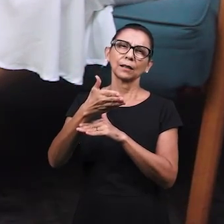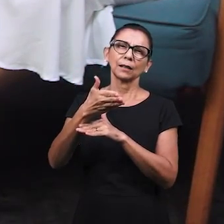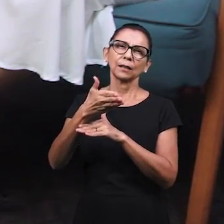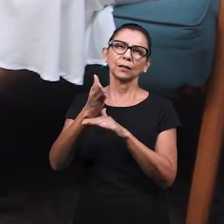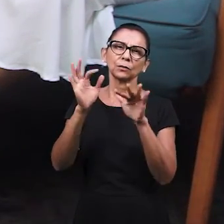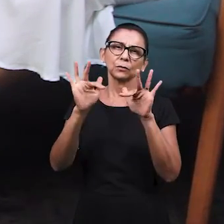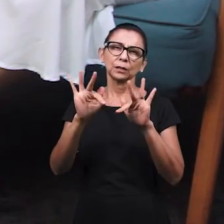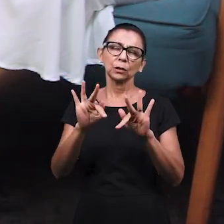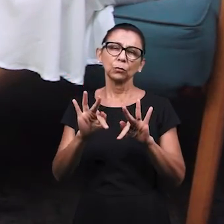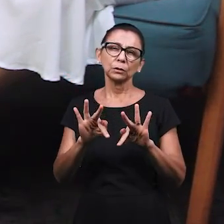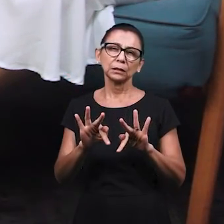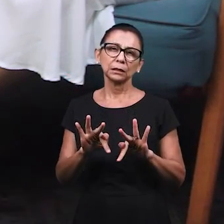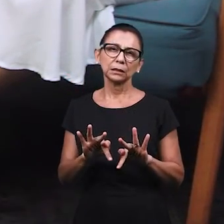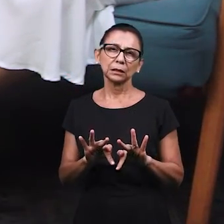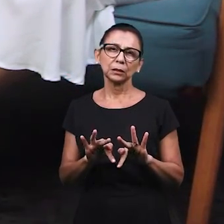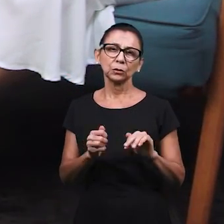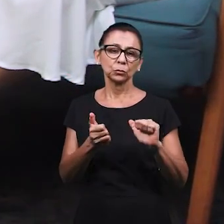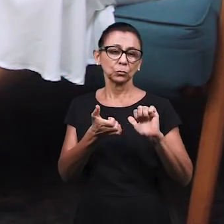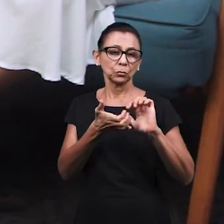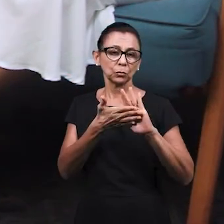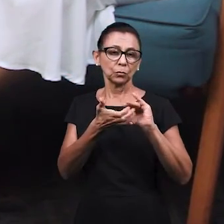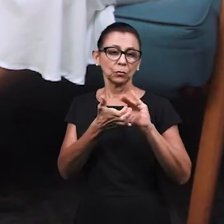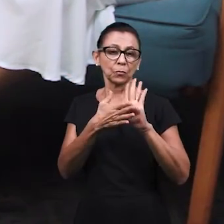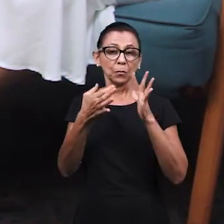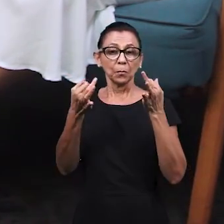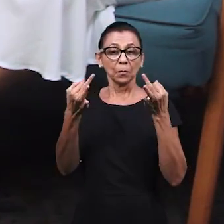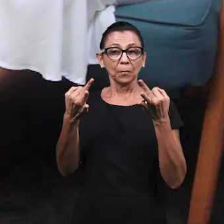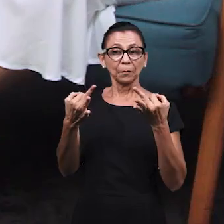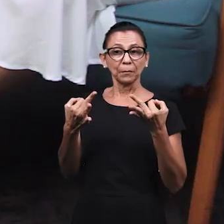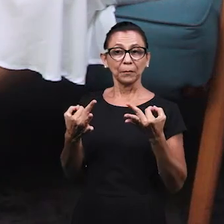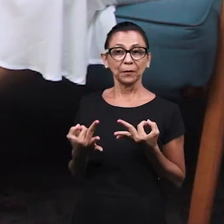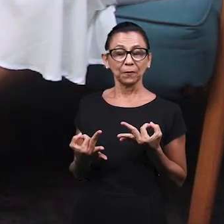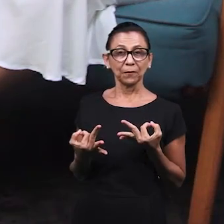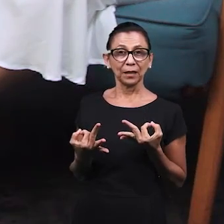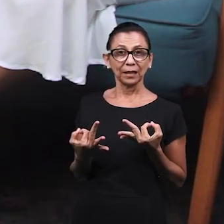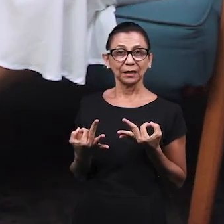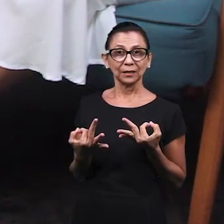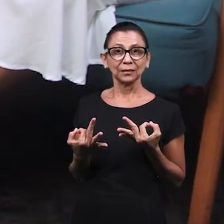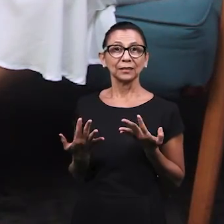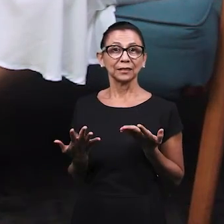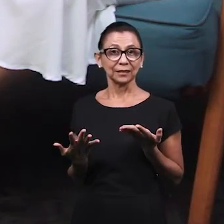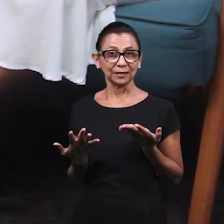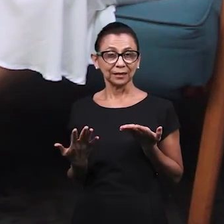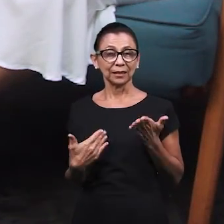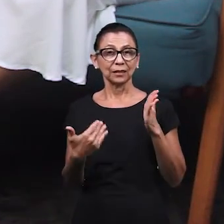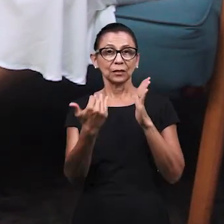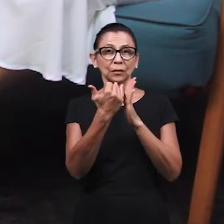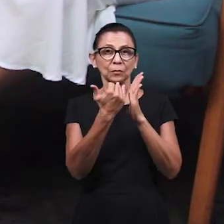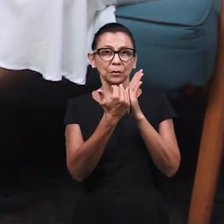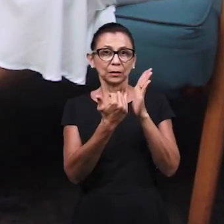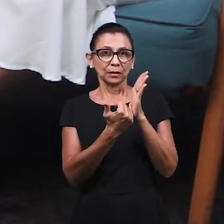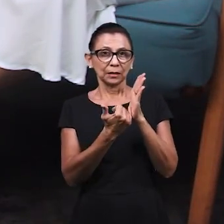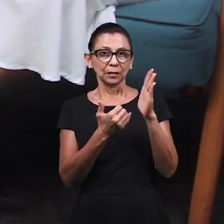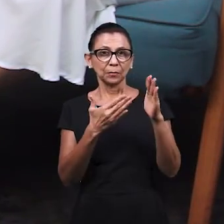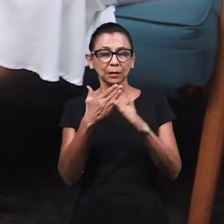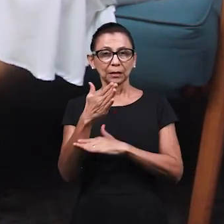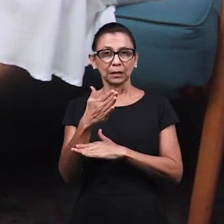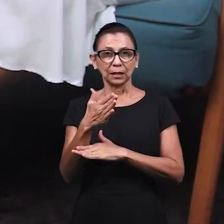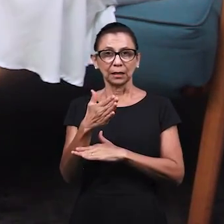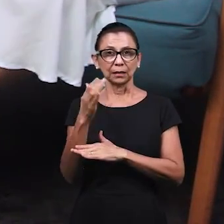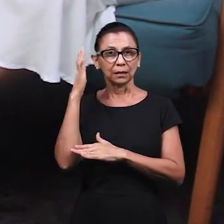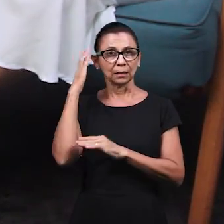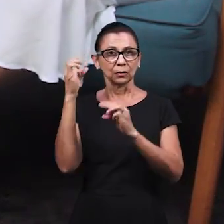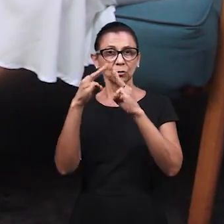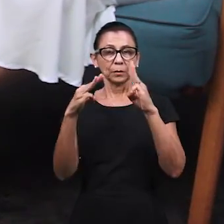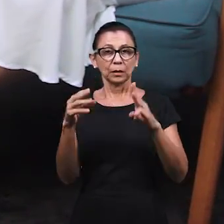ar no finalzinho do Perfeito Louvor. Não é isso? Aquela associação com os louvores, aquele quadro